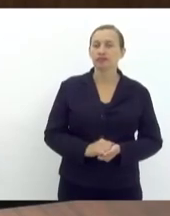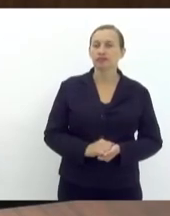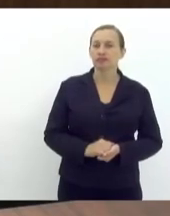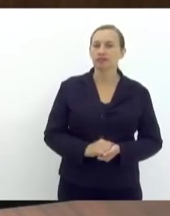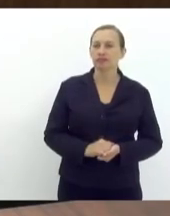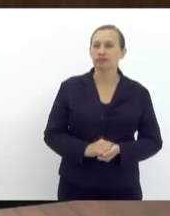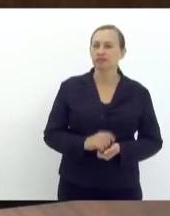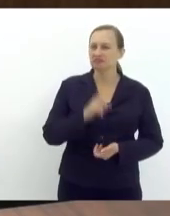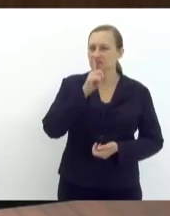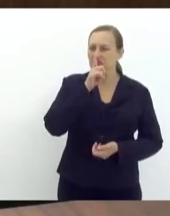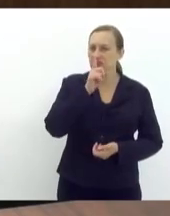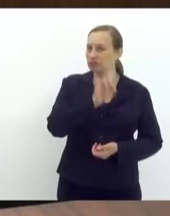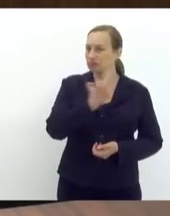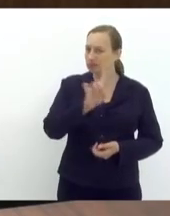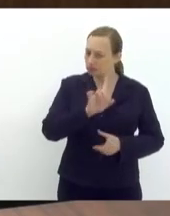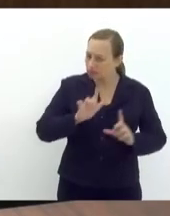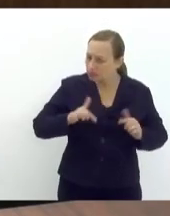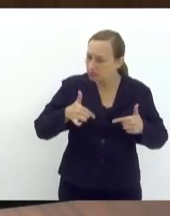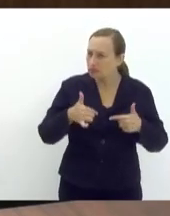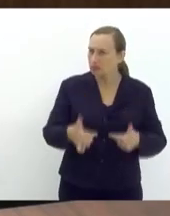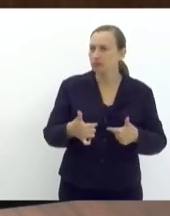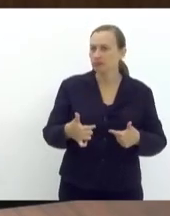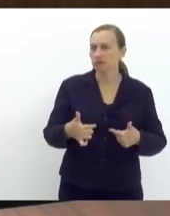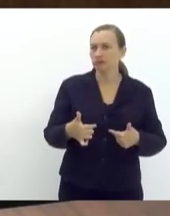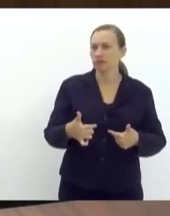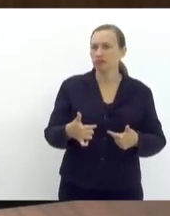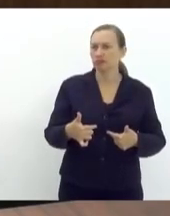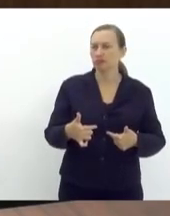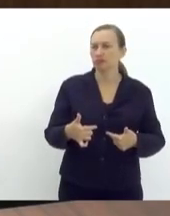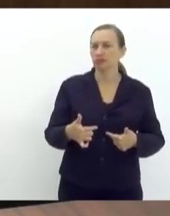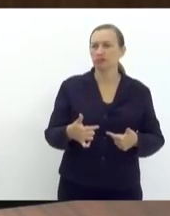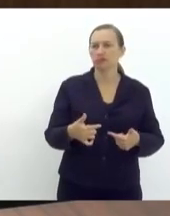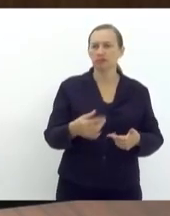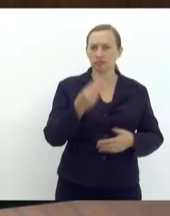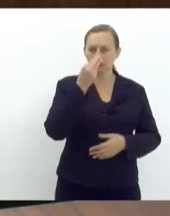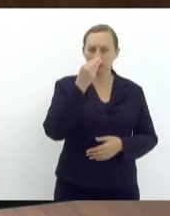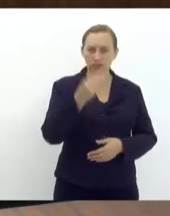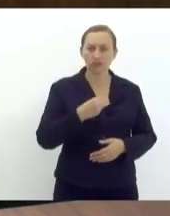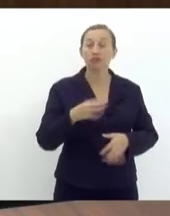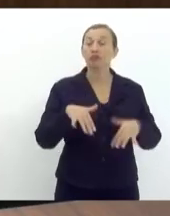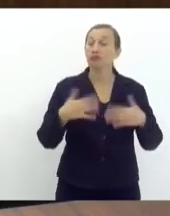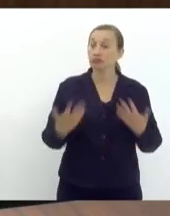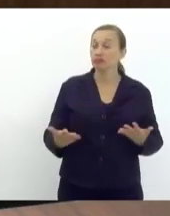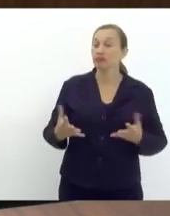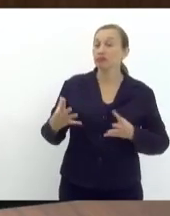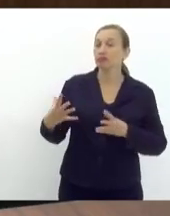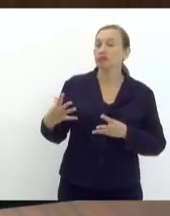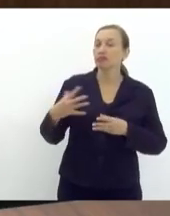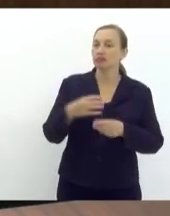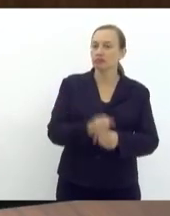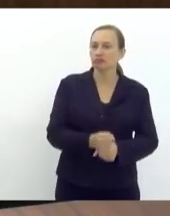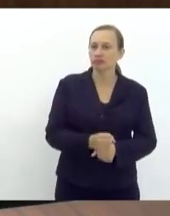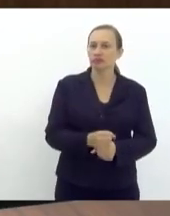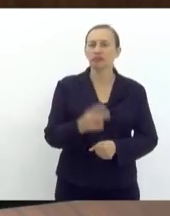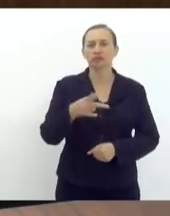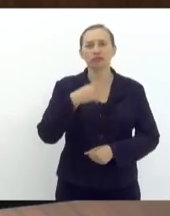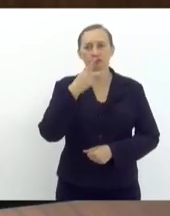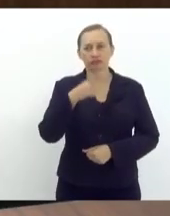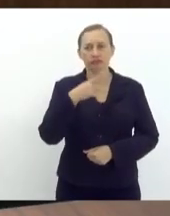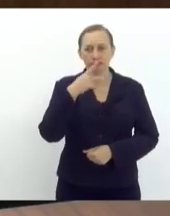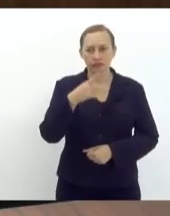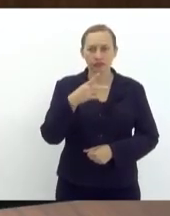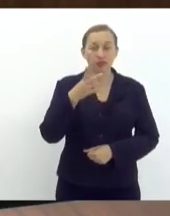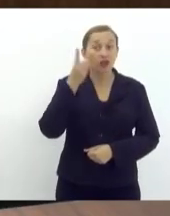injúria essa esse maltrato essas ofensas Então me somo ao que falou